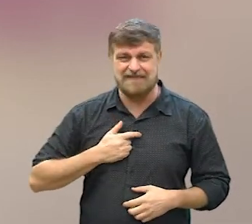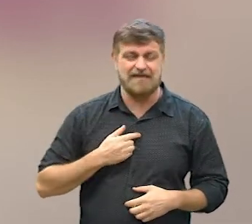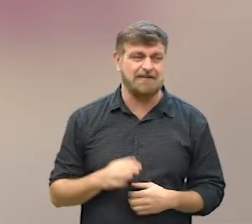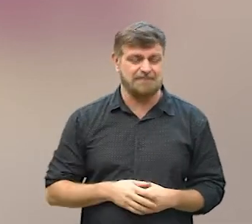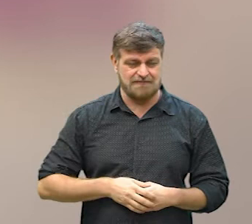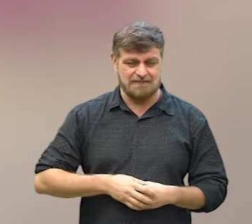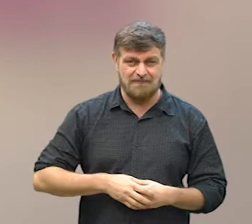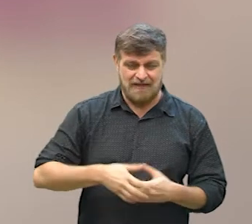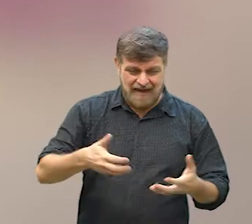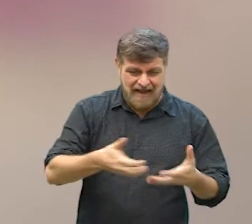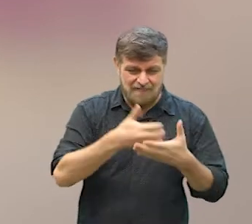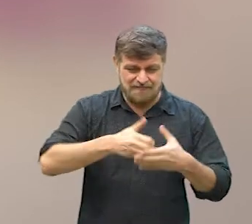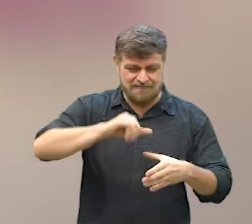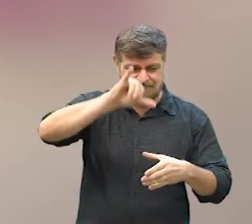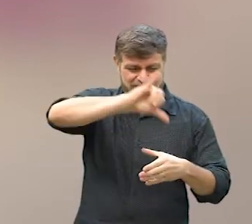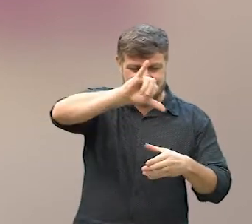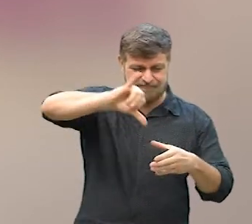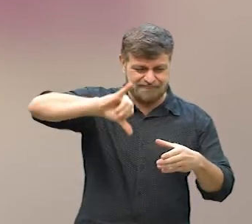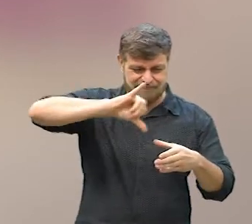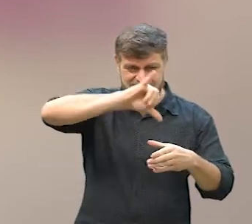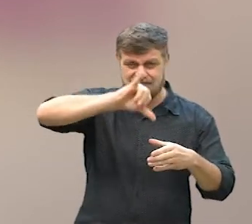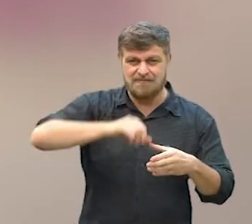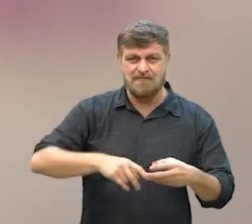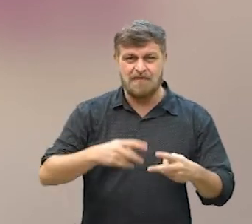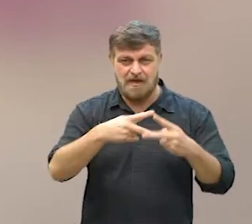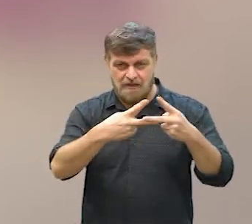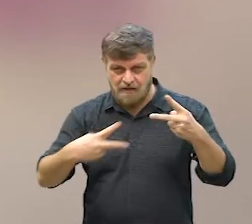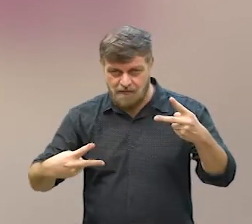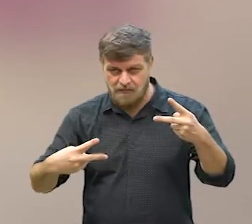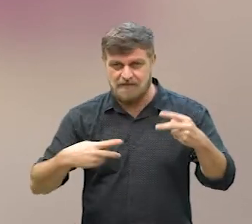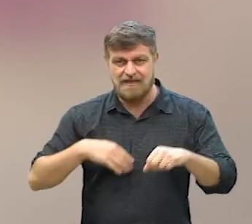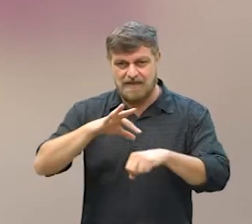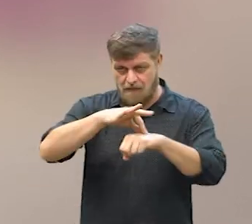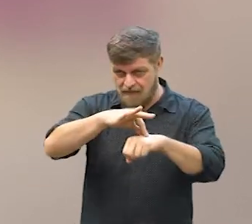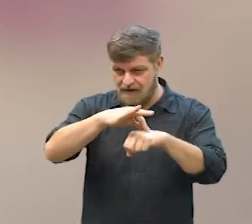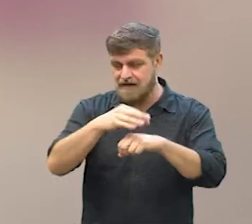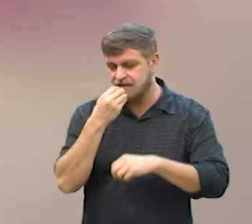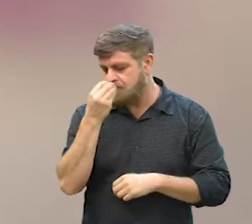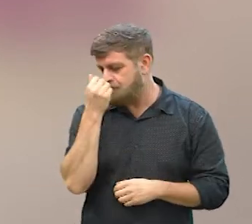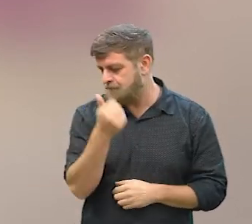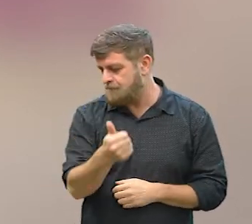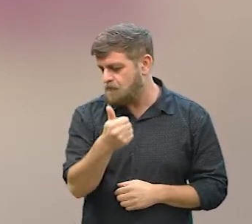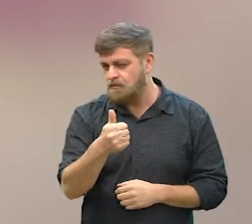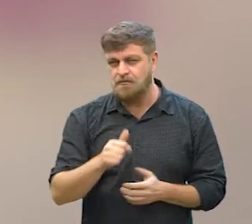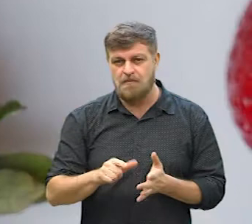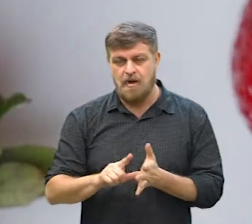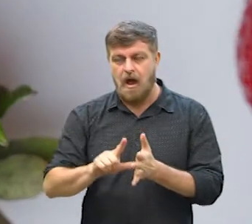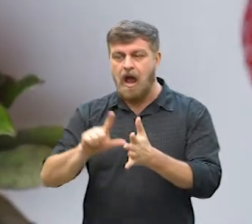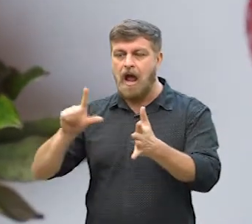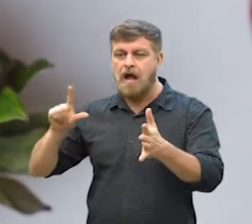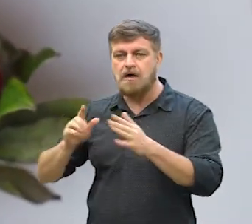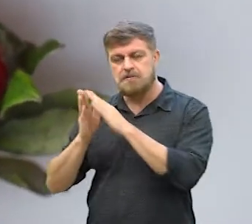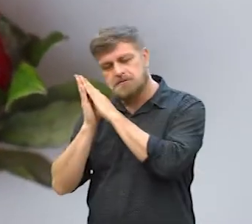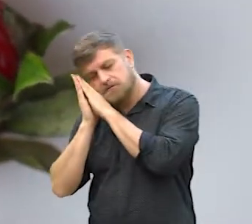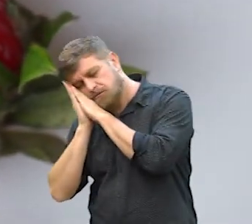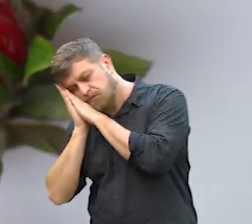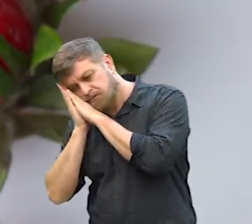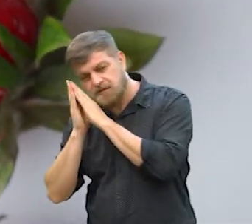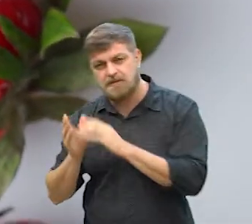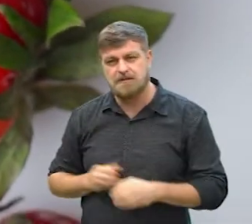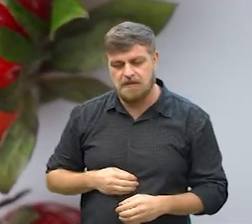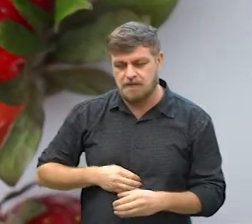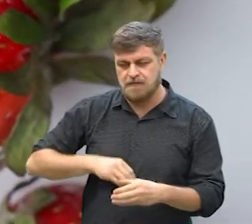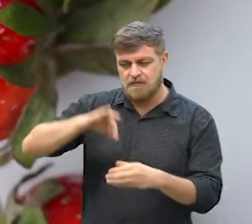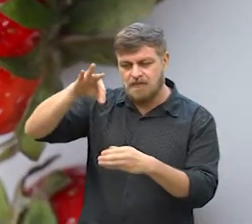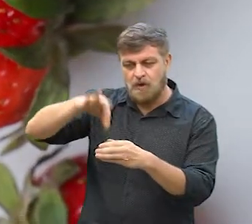um pouco de sal e sempre uma proteína. Ela é muito bem-vinda na alimentação. E antes de dormir, tomar um iogurte, um